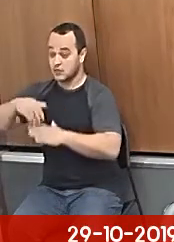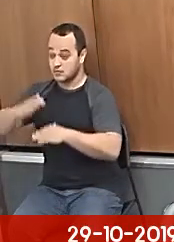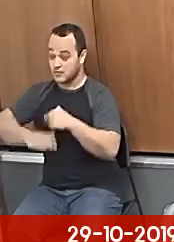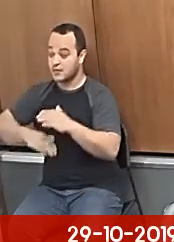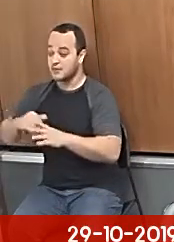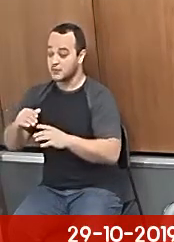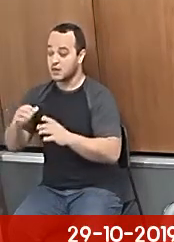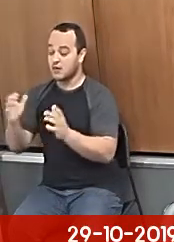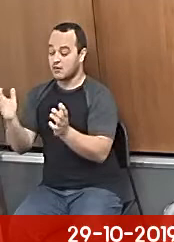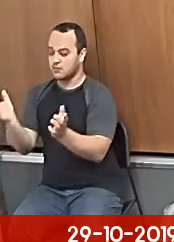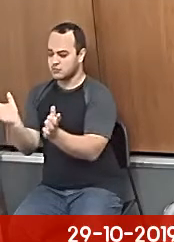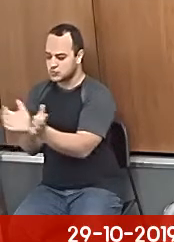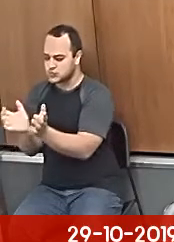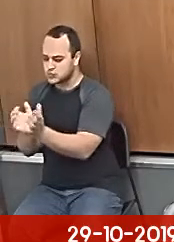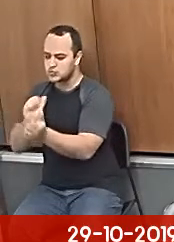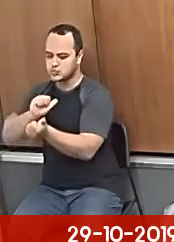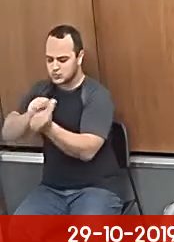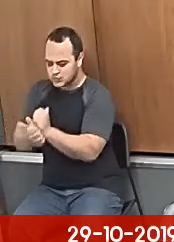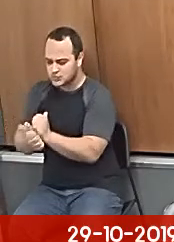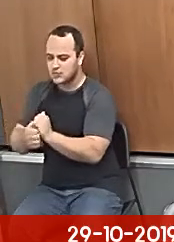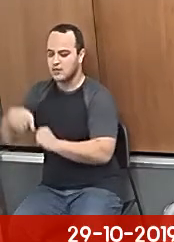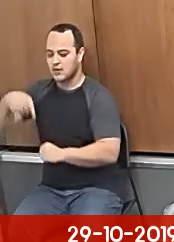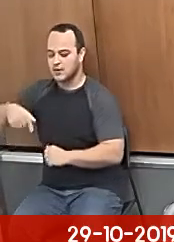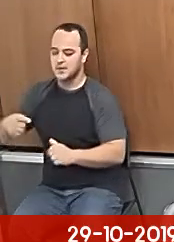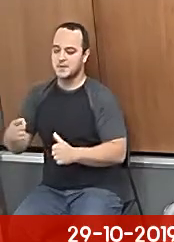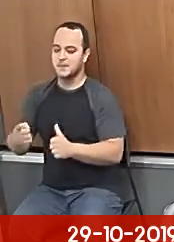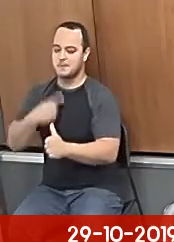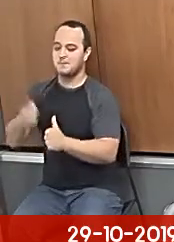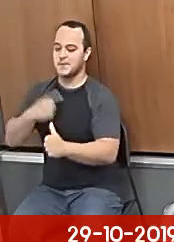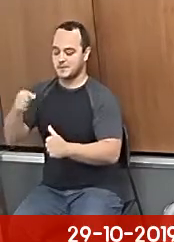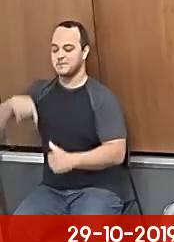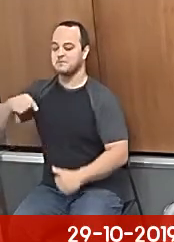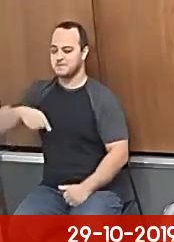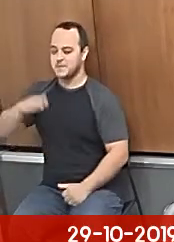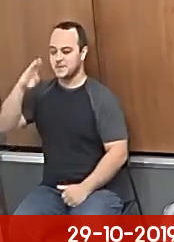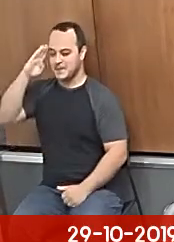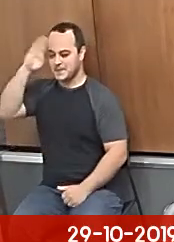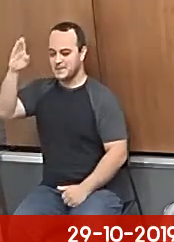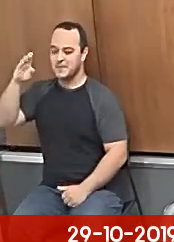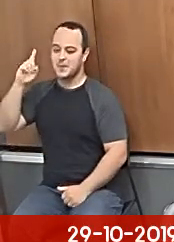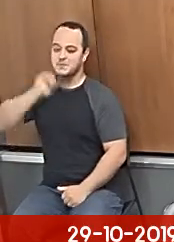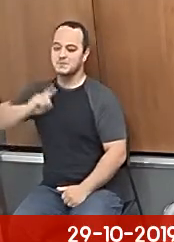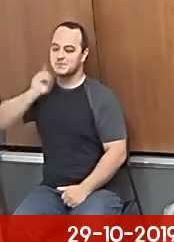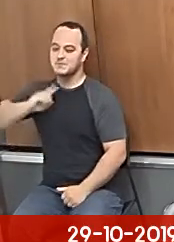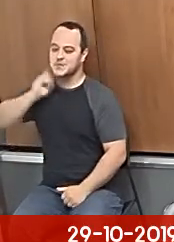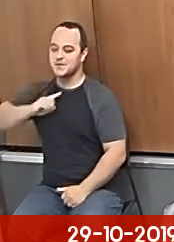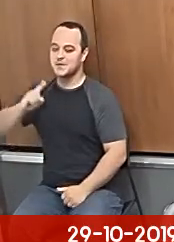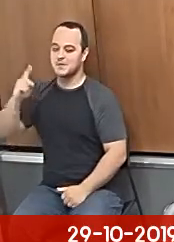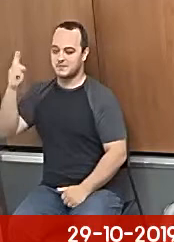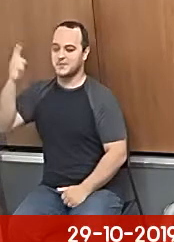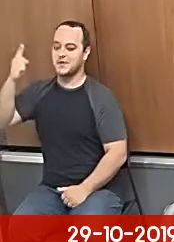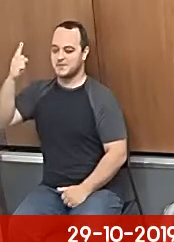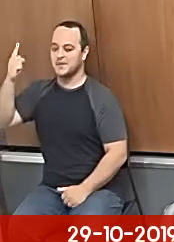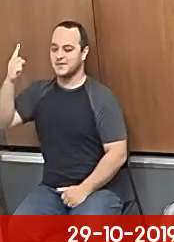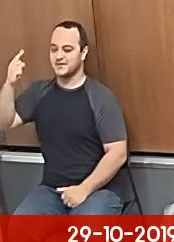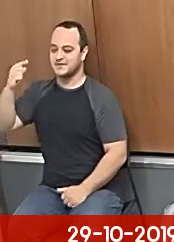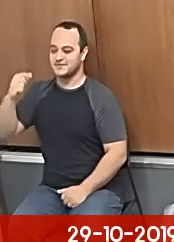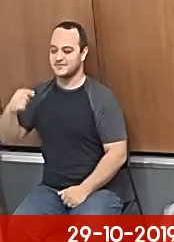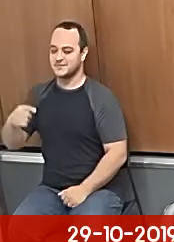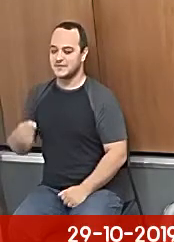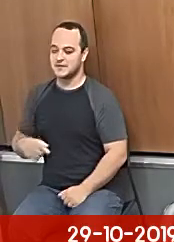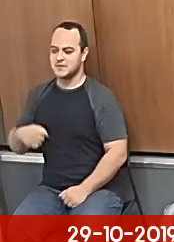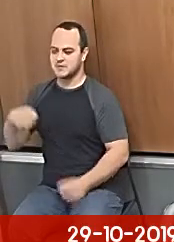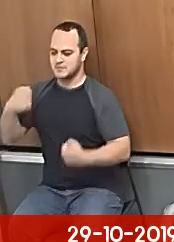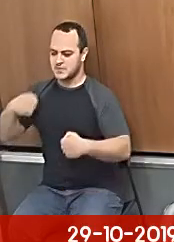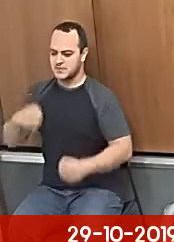o primeiro time profissional de futebol para amputados, de Minas Gerais. Né? E o primeiro time de futebol de amputados não precisa